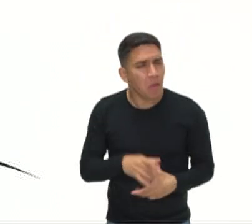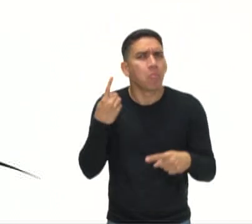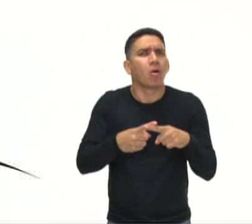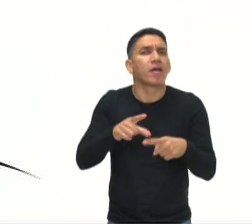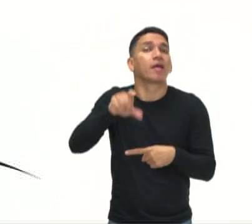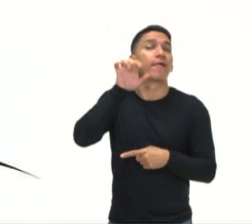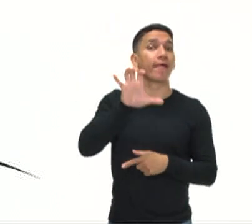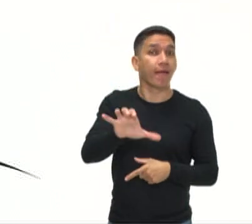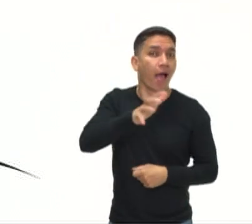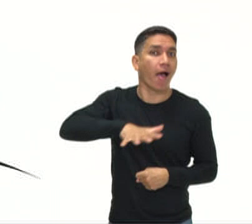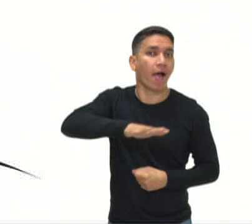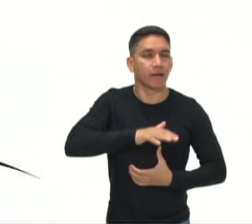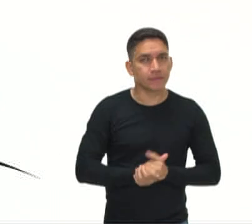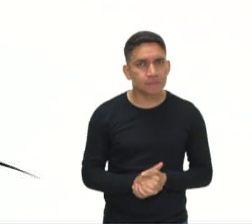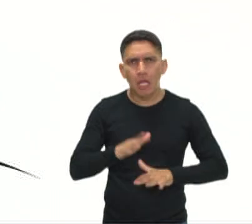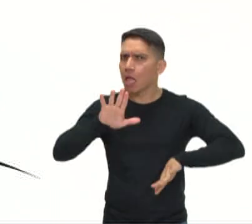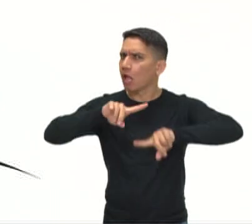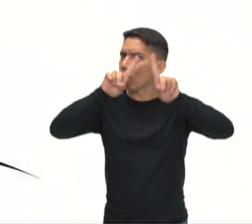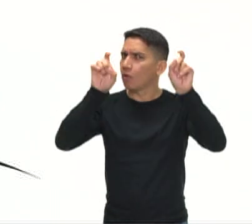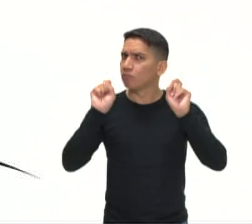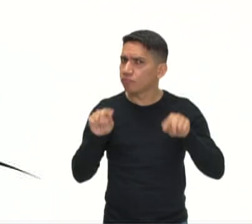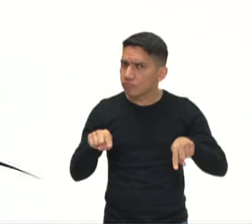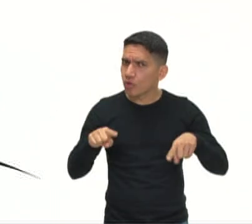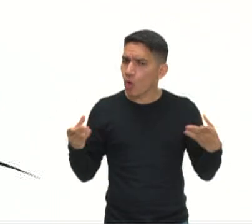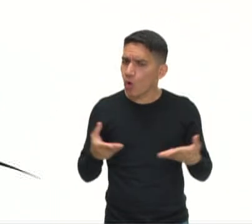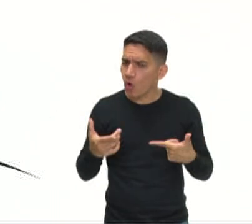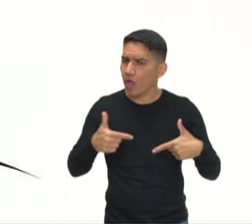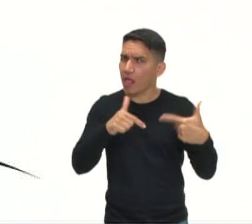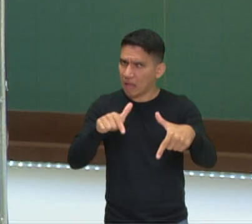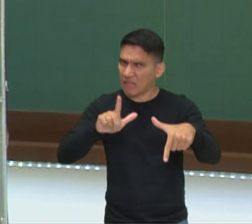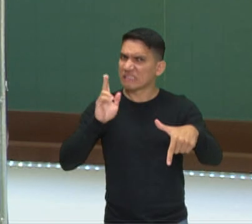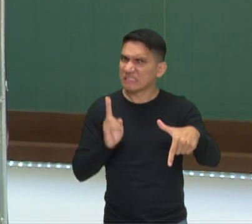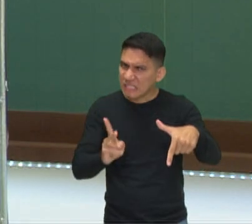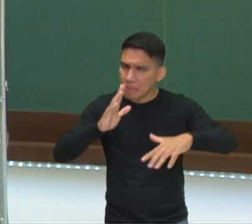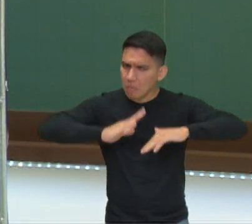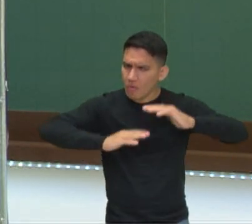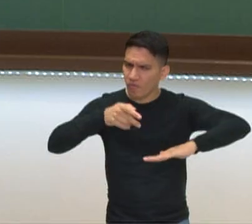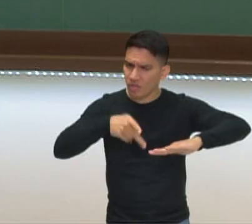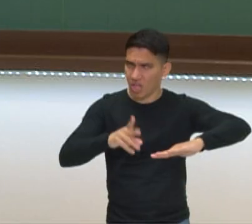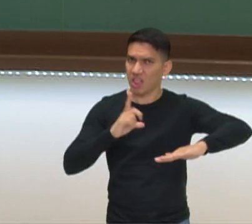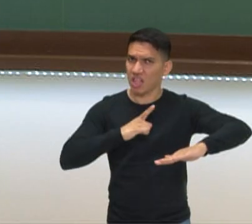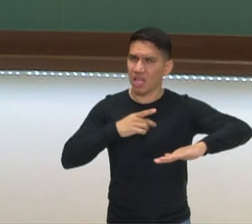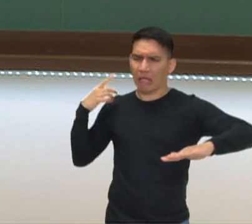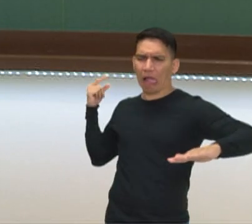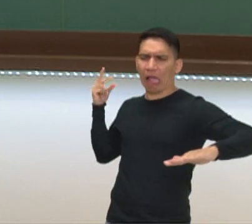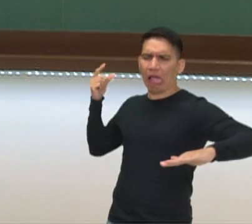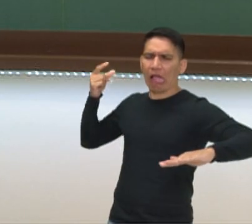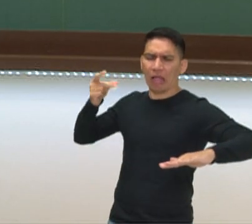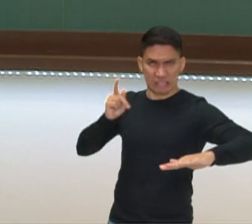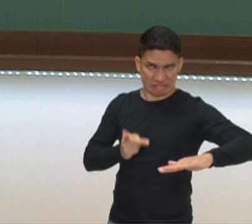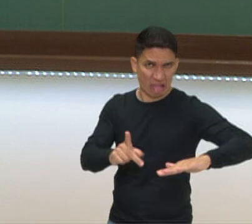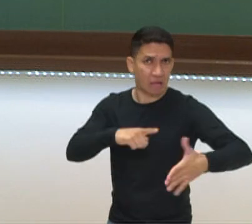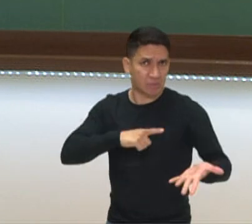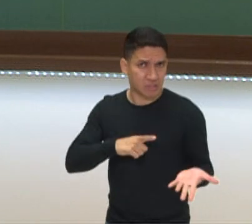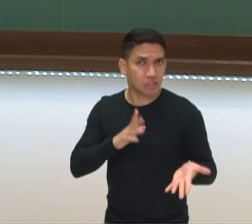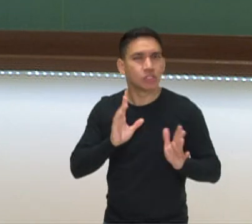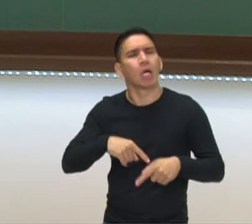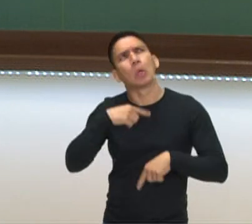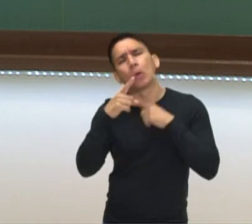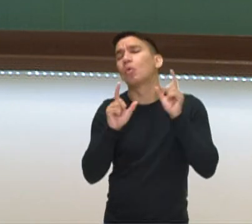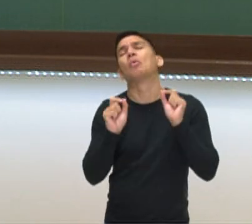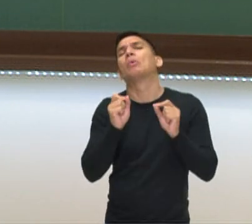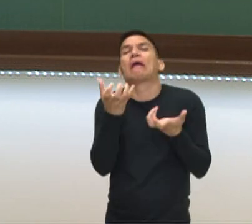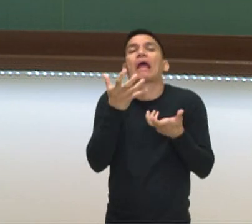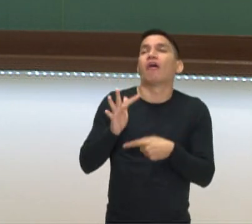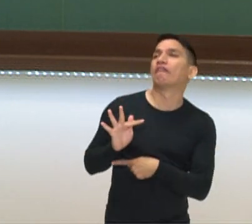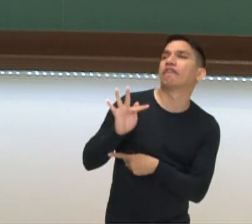essa profissão? Será que as profissões de hoje sempre existiram? Então, profissão, né? Já pensaram? Aí sempre tem essa pergunta, o que você quer fazer